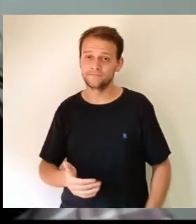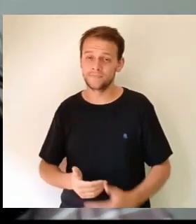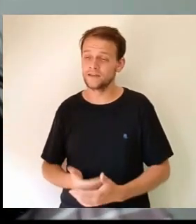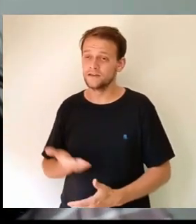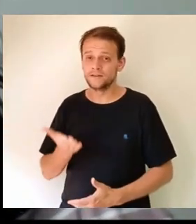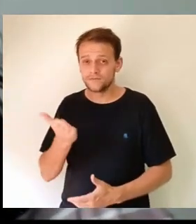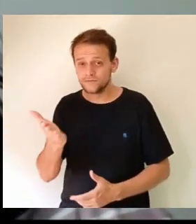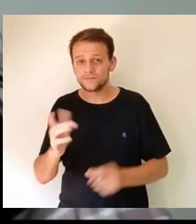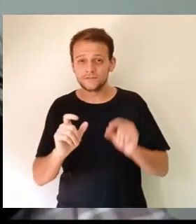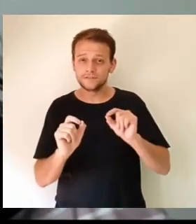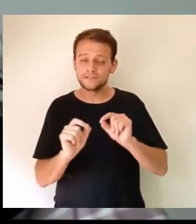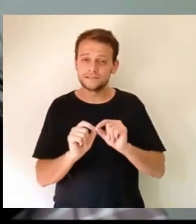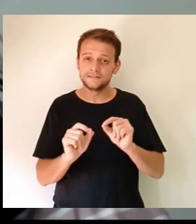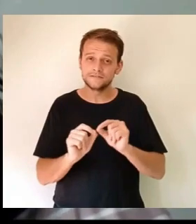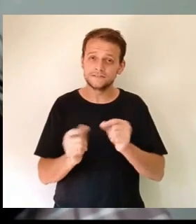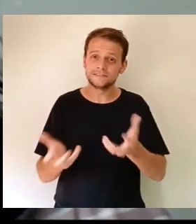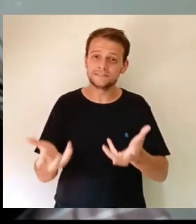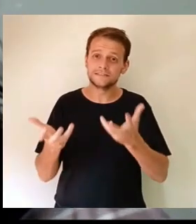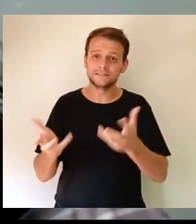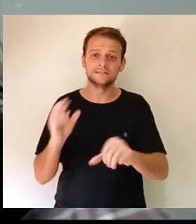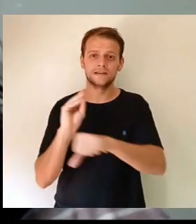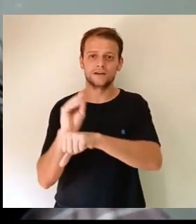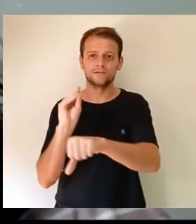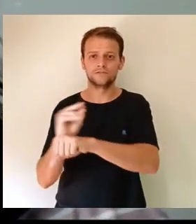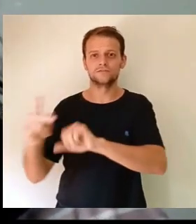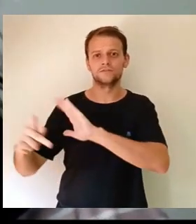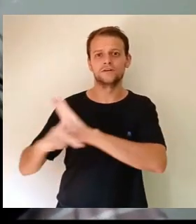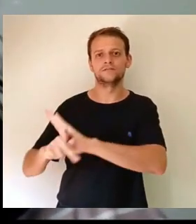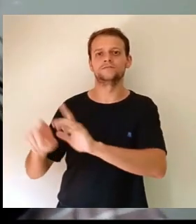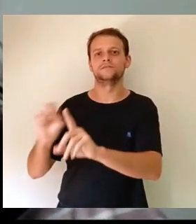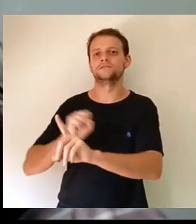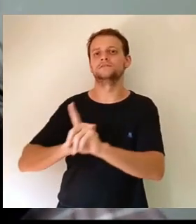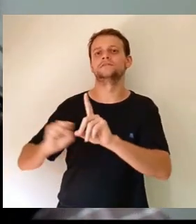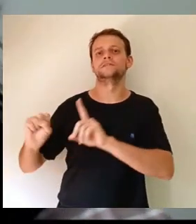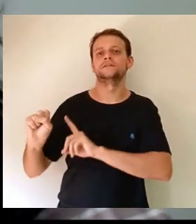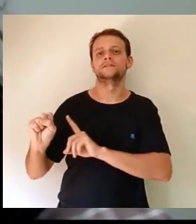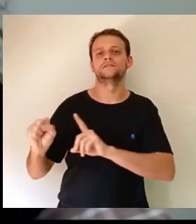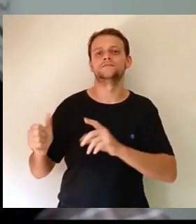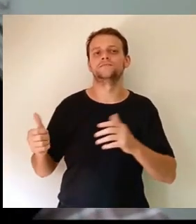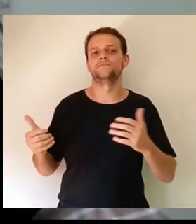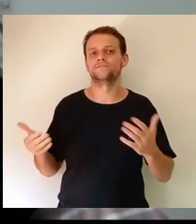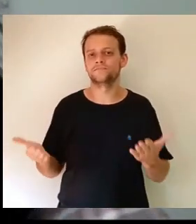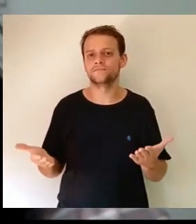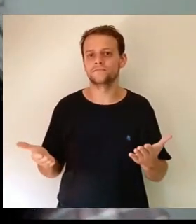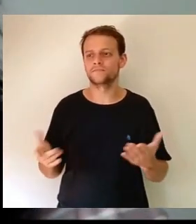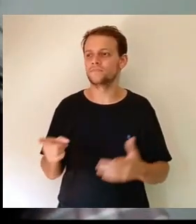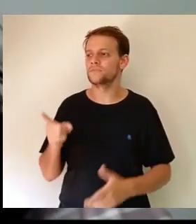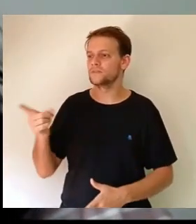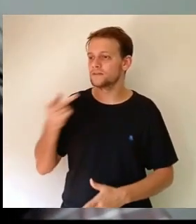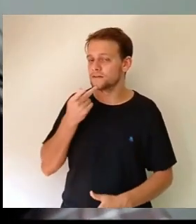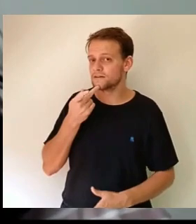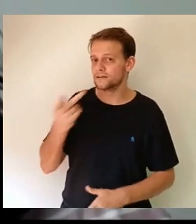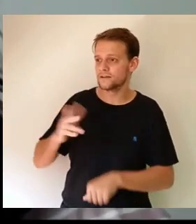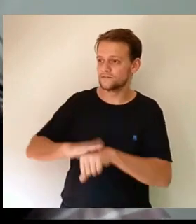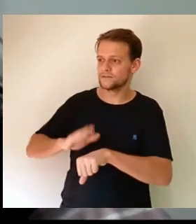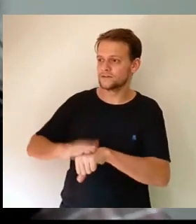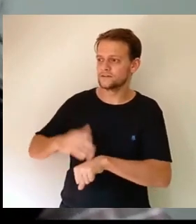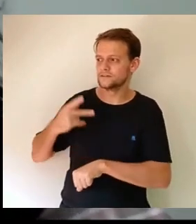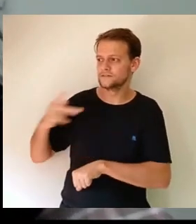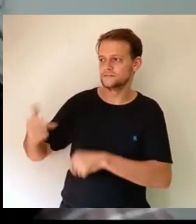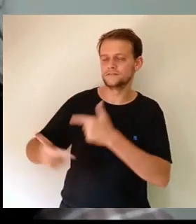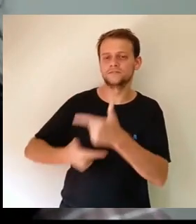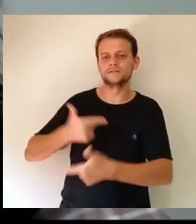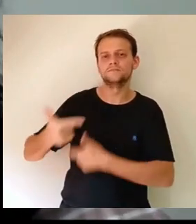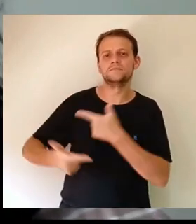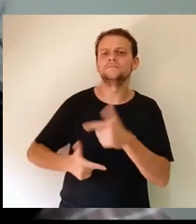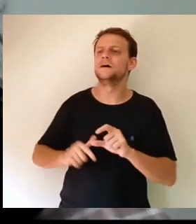verdade, você está fazendo de tudo para manter, que é para a sociedade, né? Então, fala um pouquinho